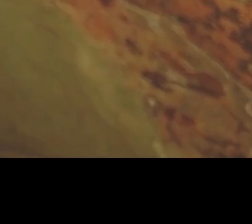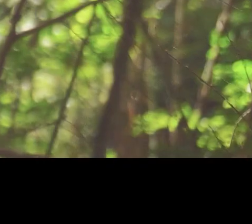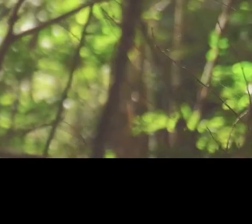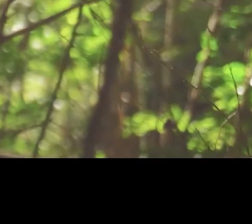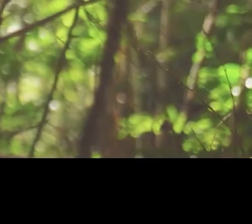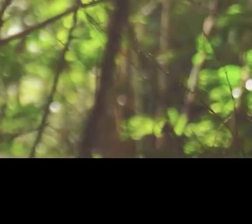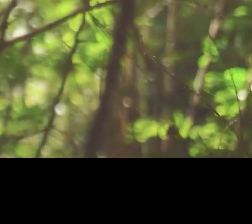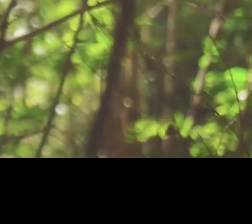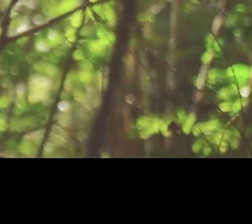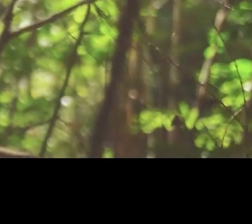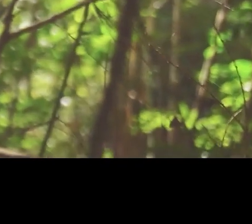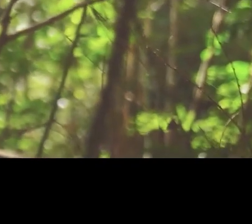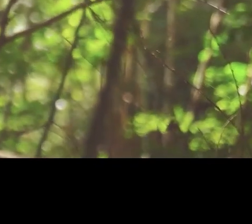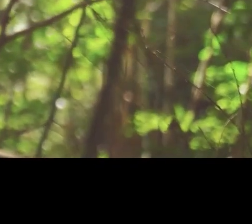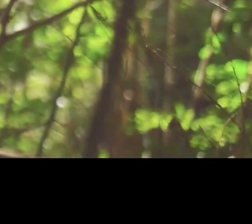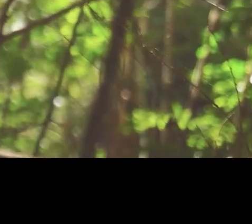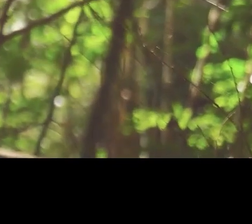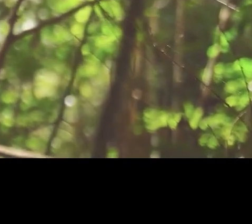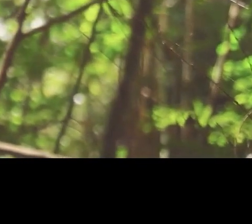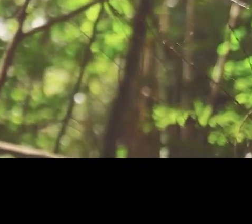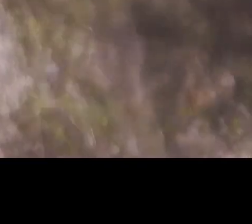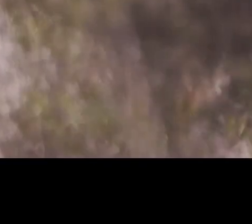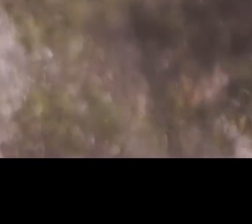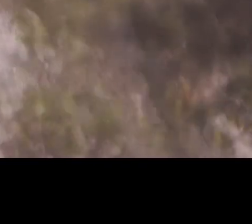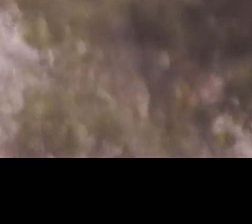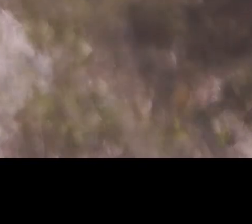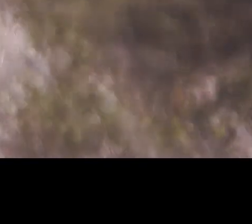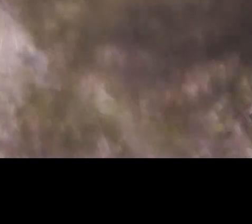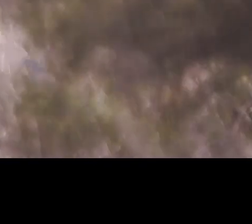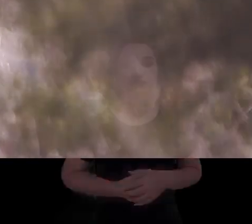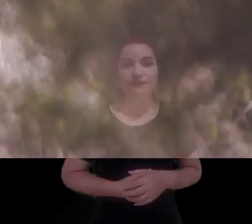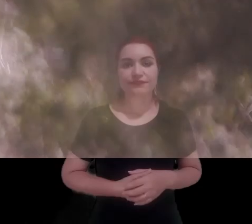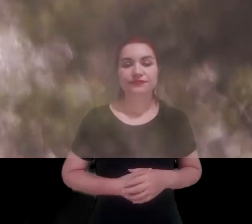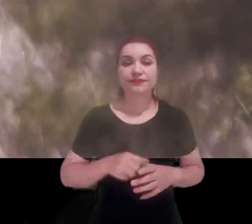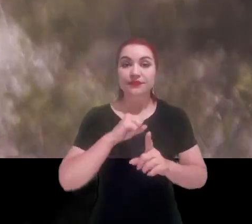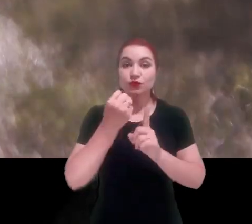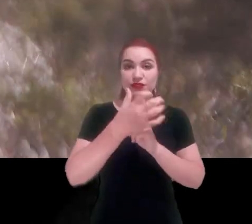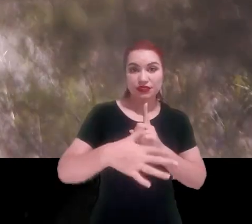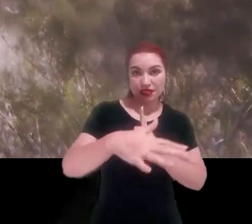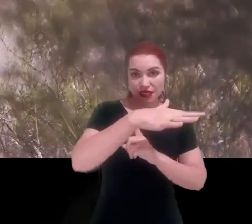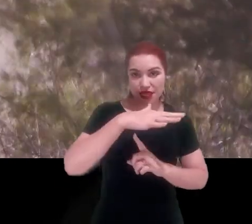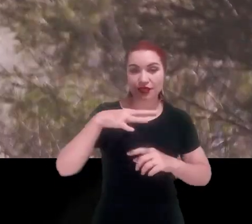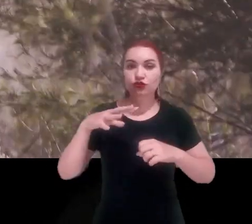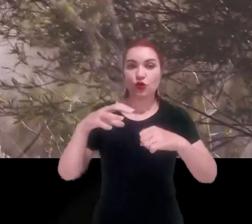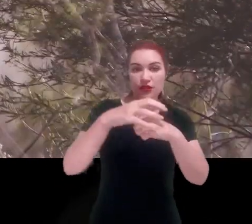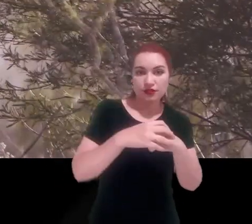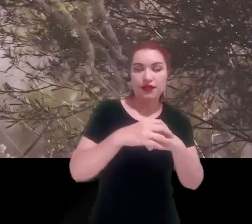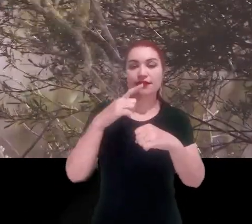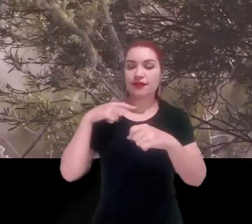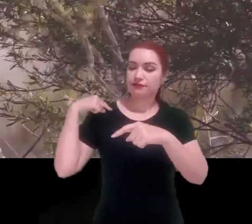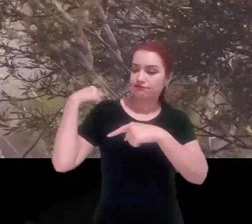gruta. Teia nos galhos de uma árvore. A sociedade colonizadora criou um legado. E